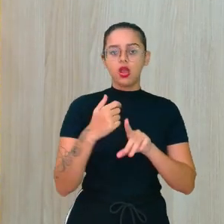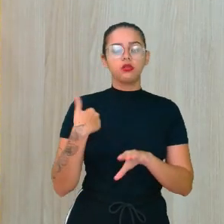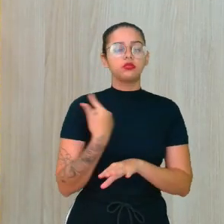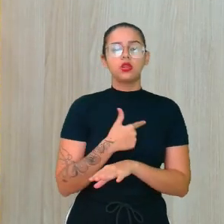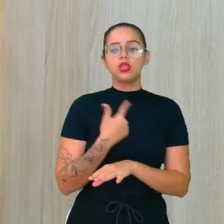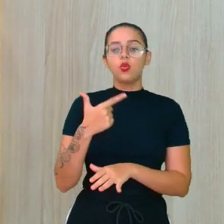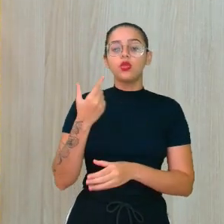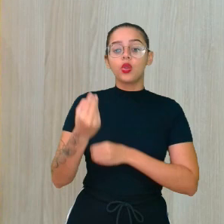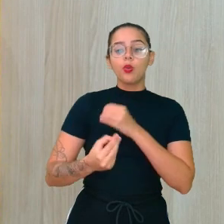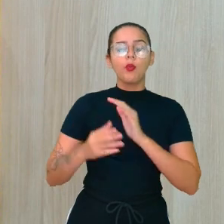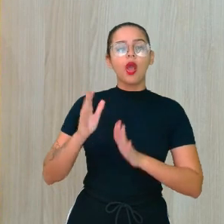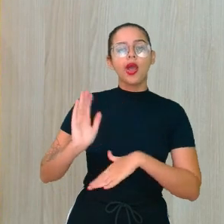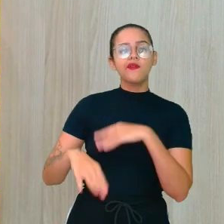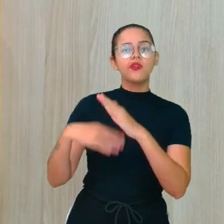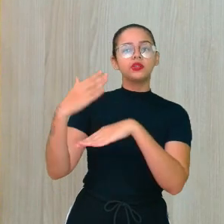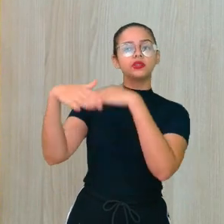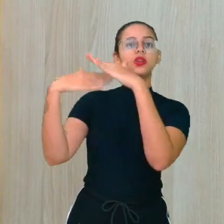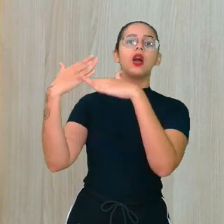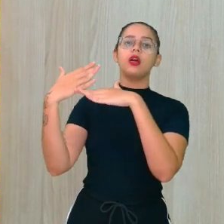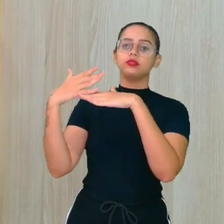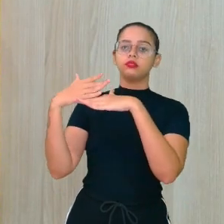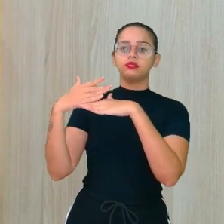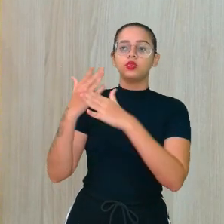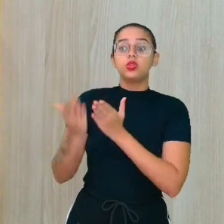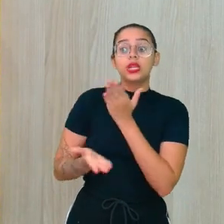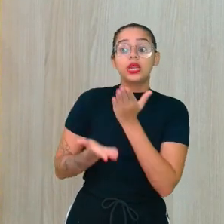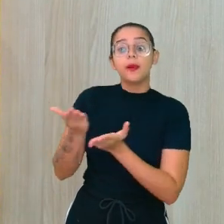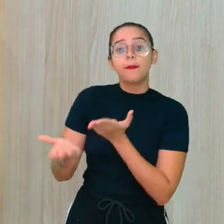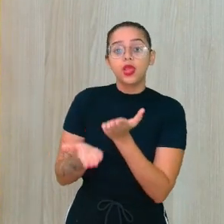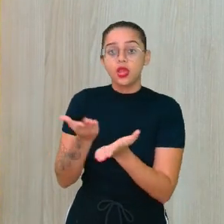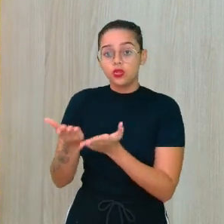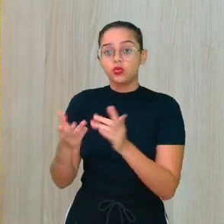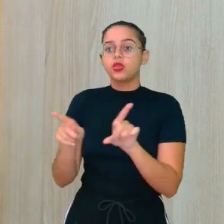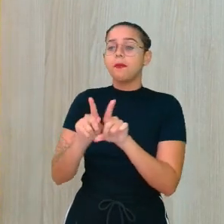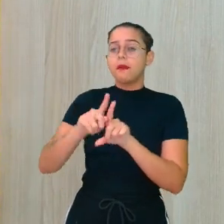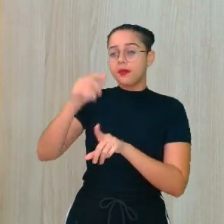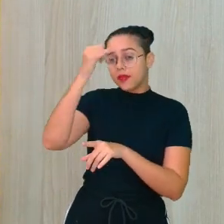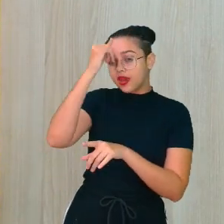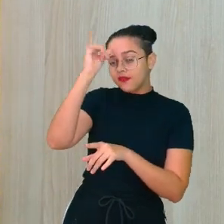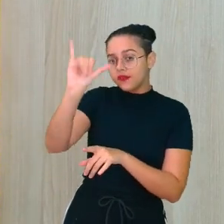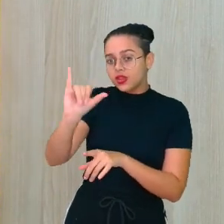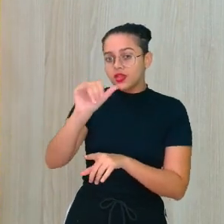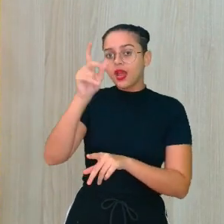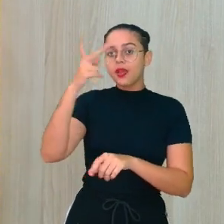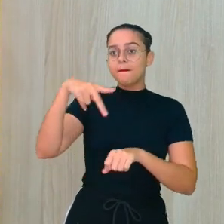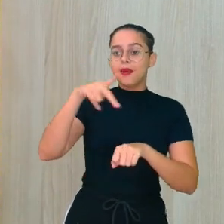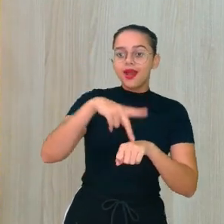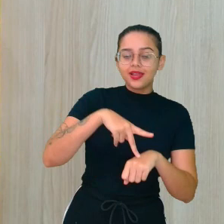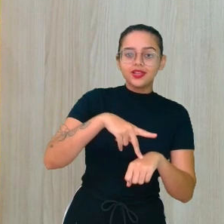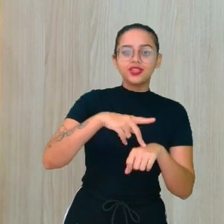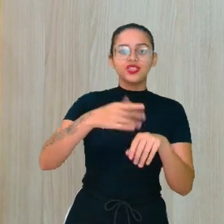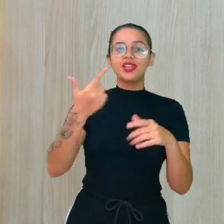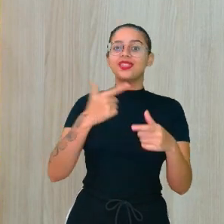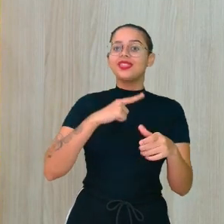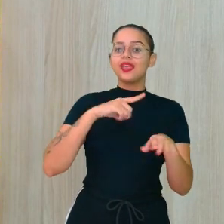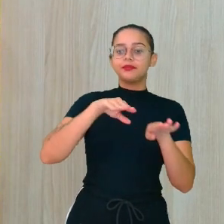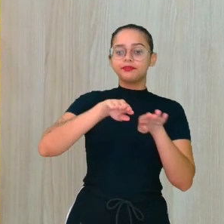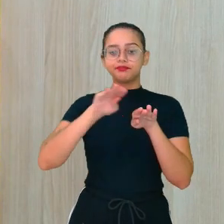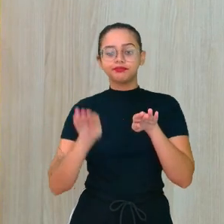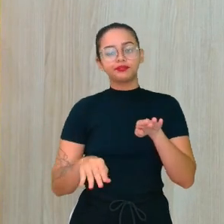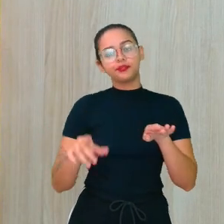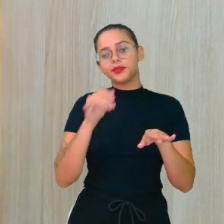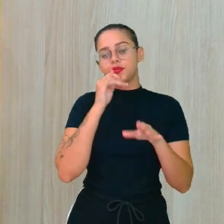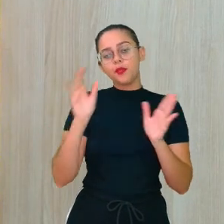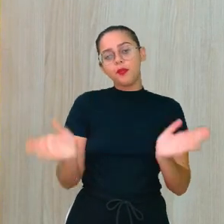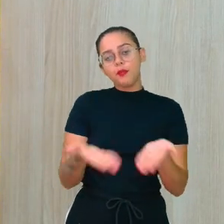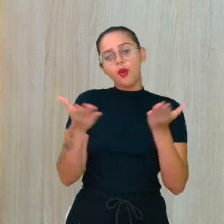como avançar no tratamento, avançar na prevenção em países que são mais pobres,